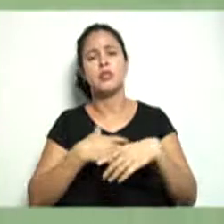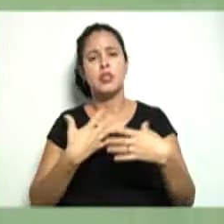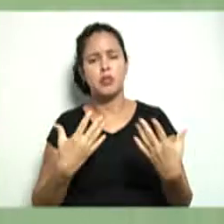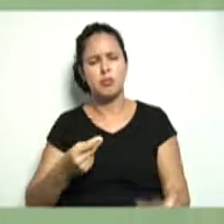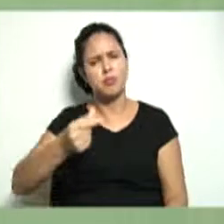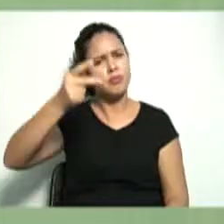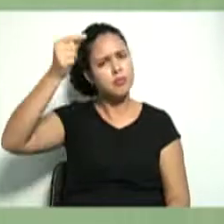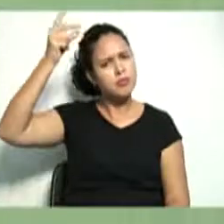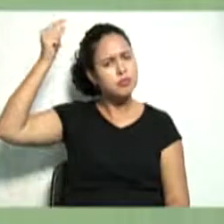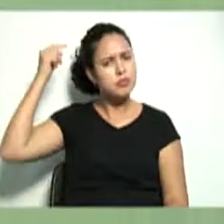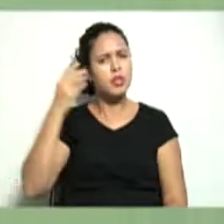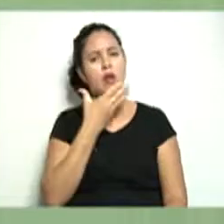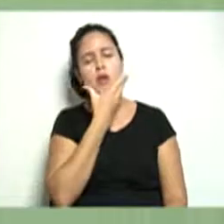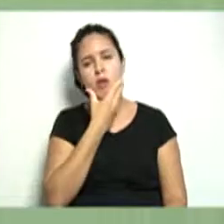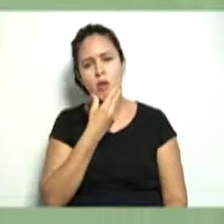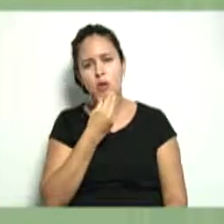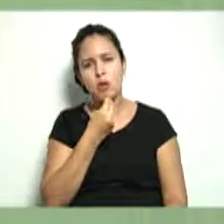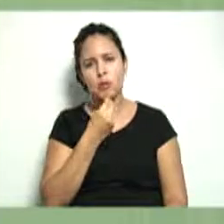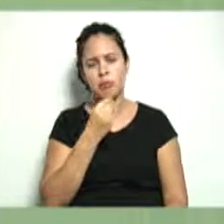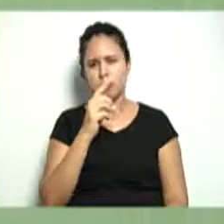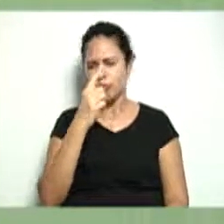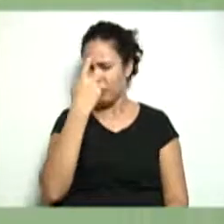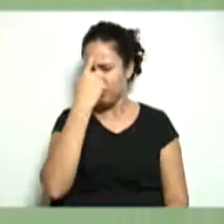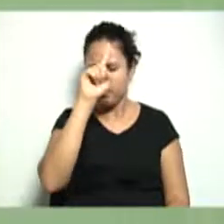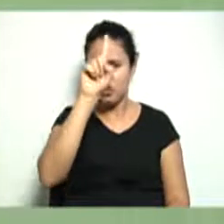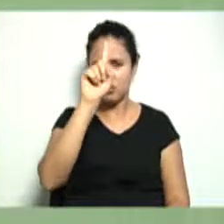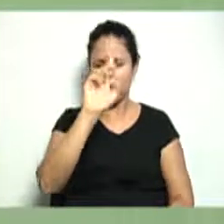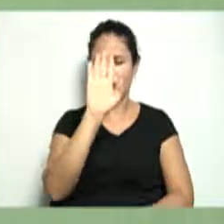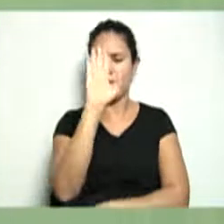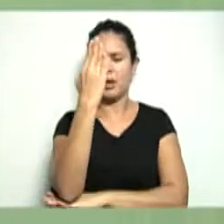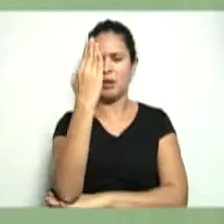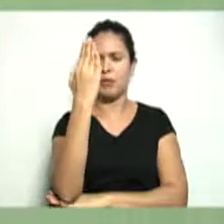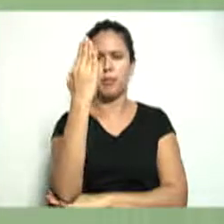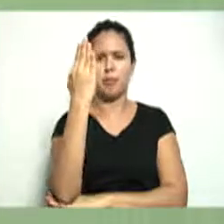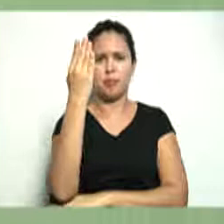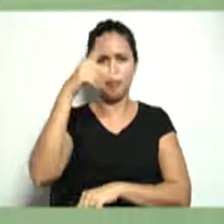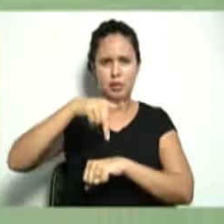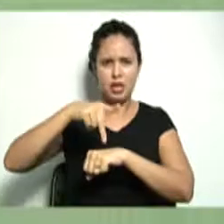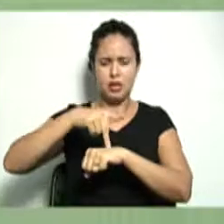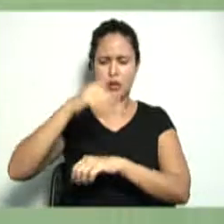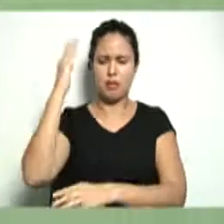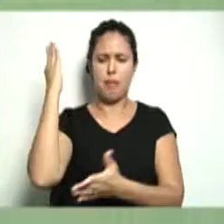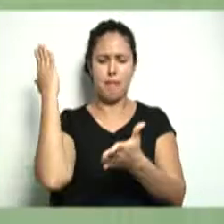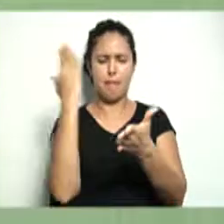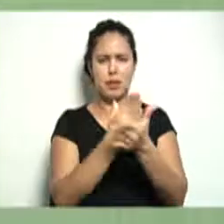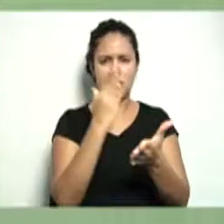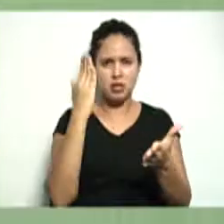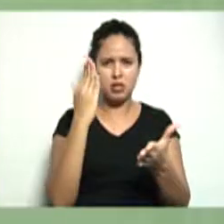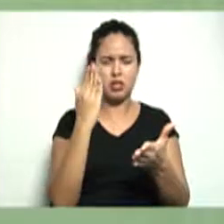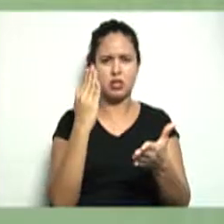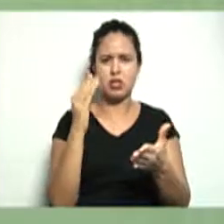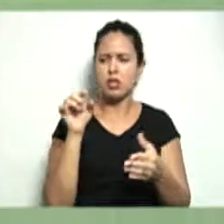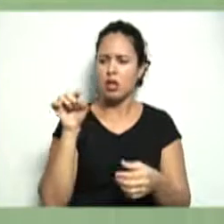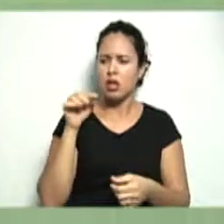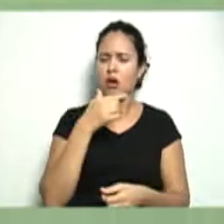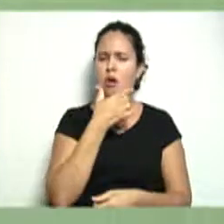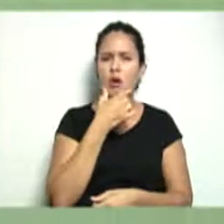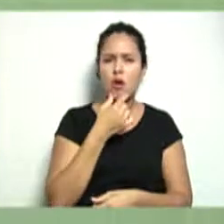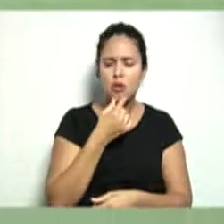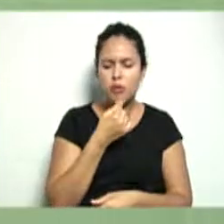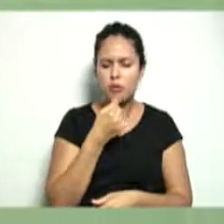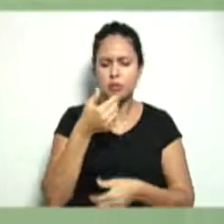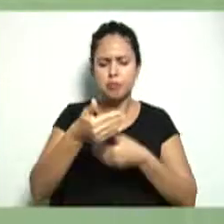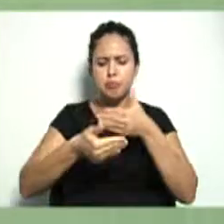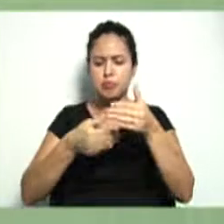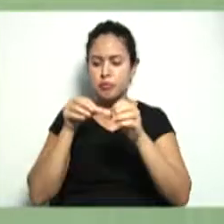machadinho de pedra, já existiu a necessidade de ensinar aos outros homens a fazer